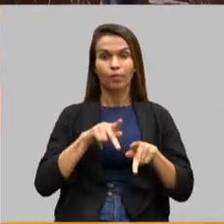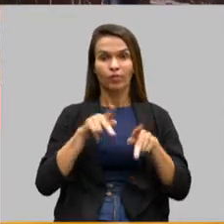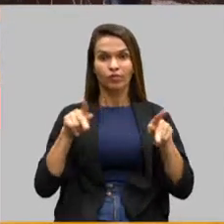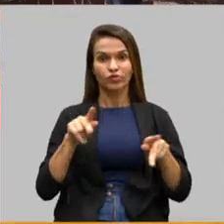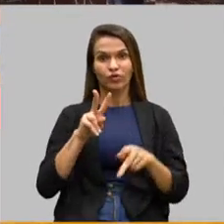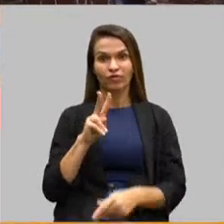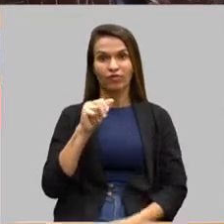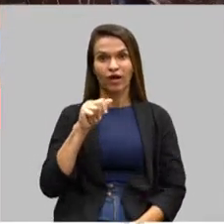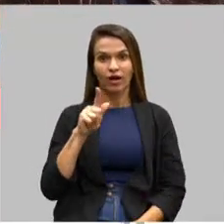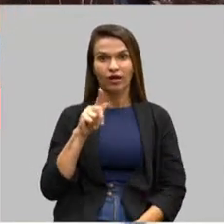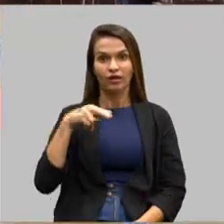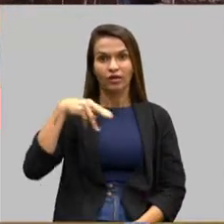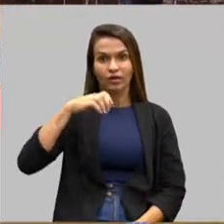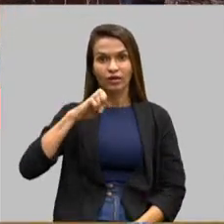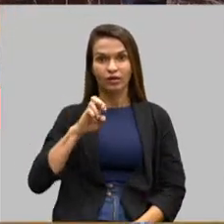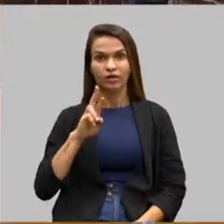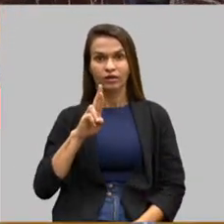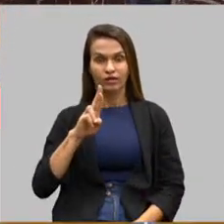Santiago.